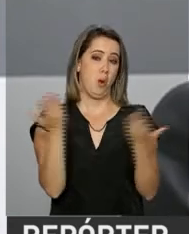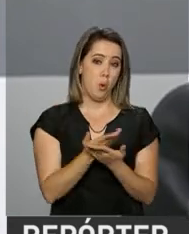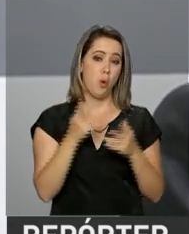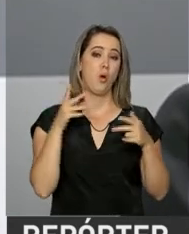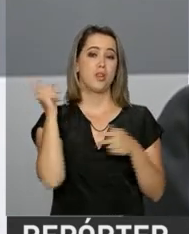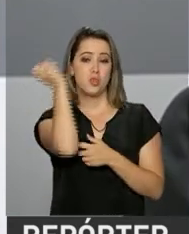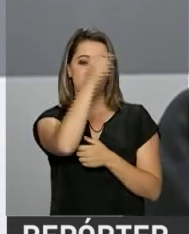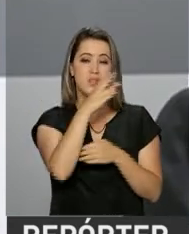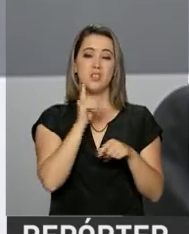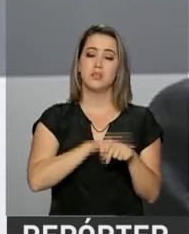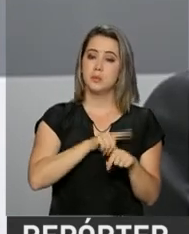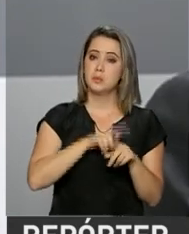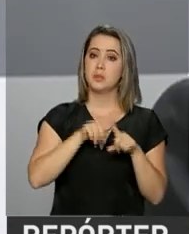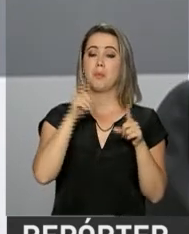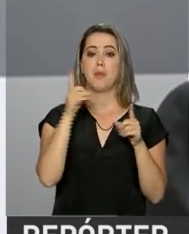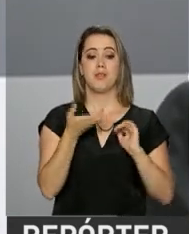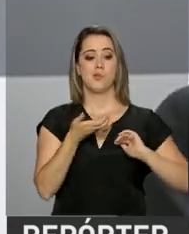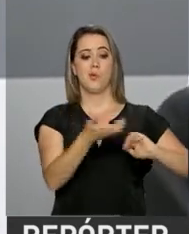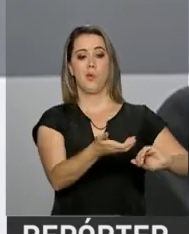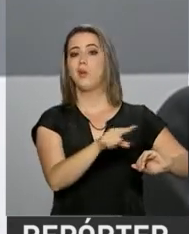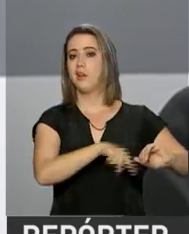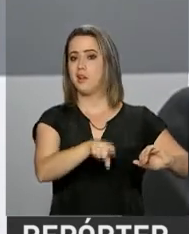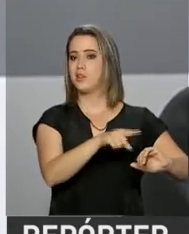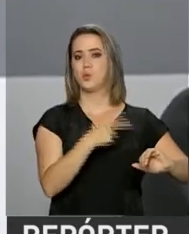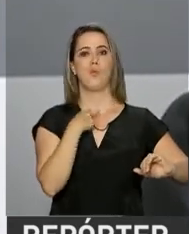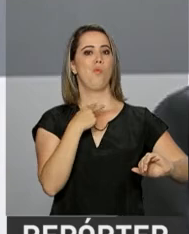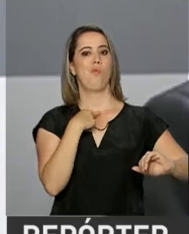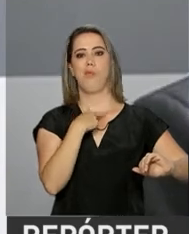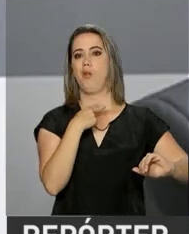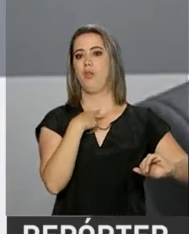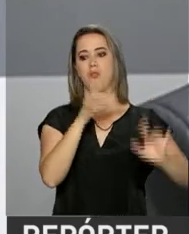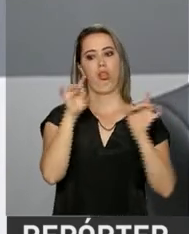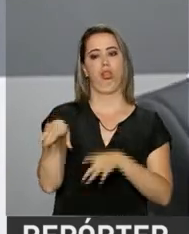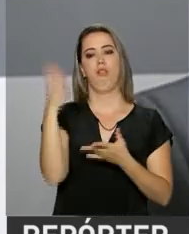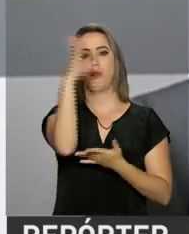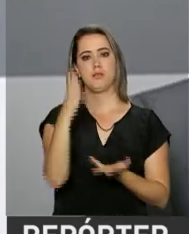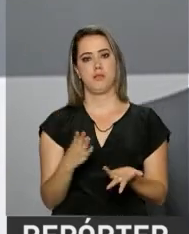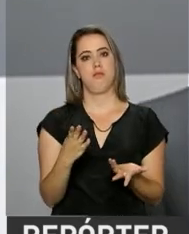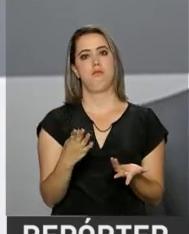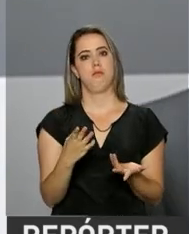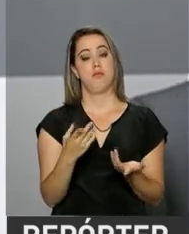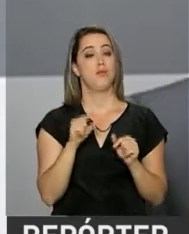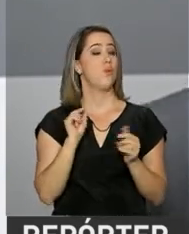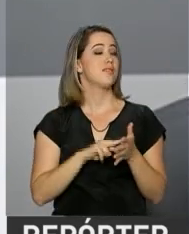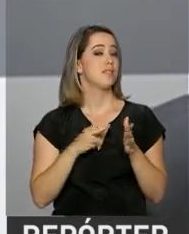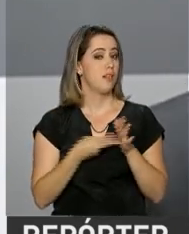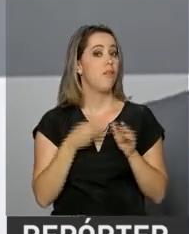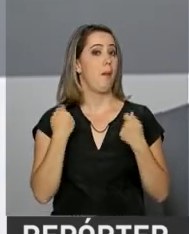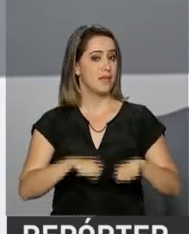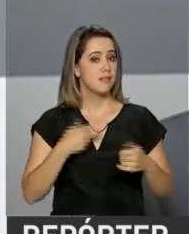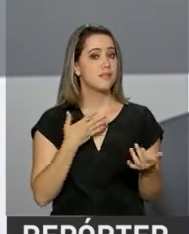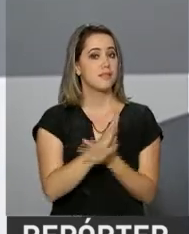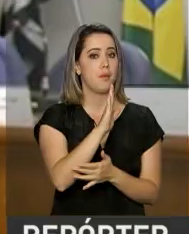que o Congresso Nacional não pode faltar ao Brasil nesse momento. E não faltar ao Brasil é